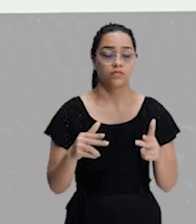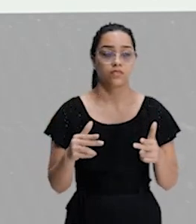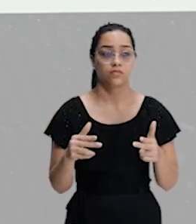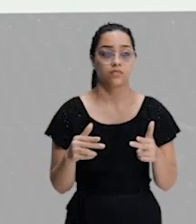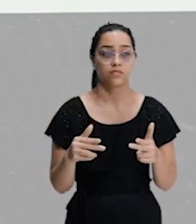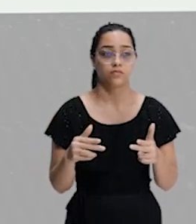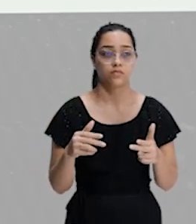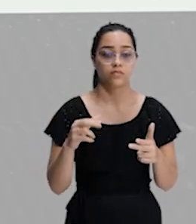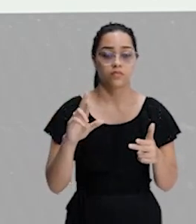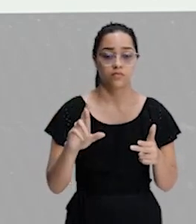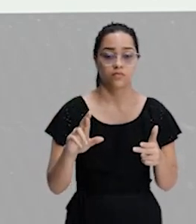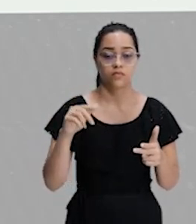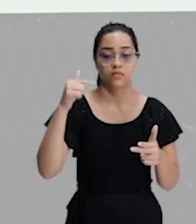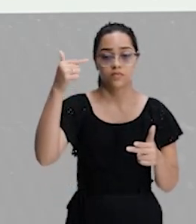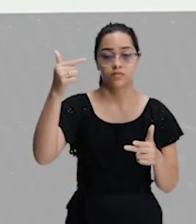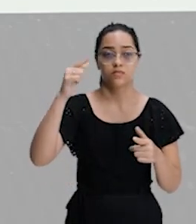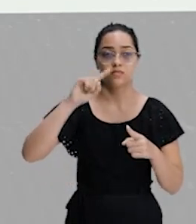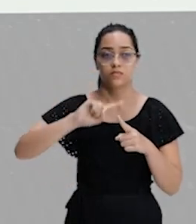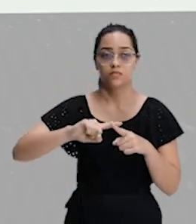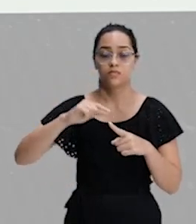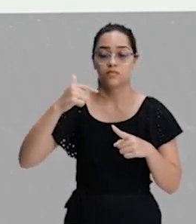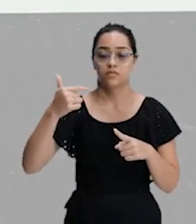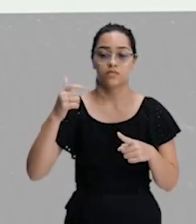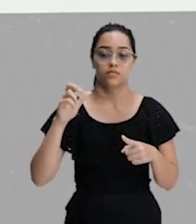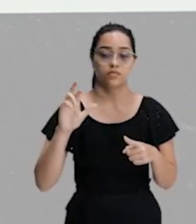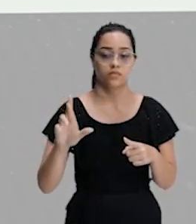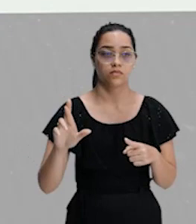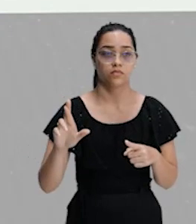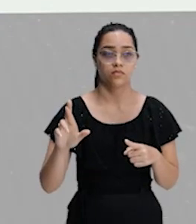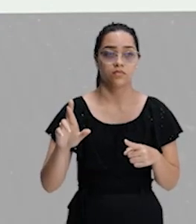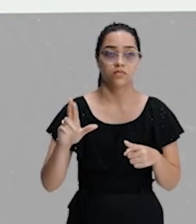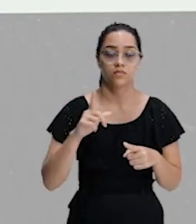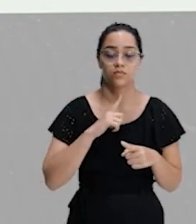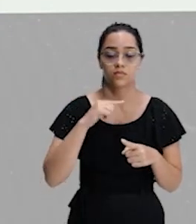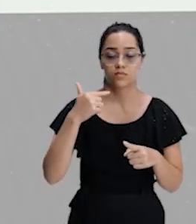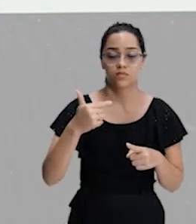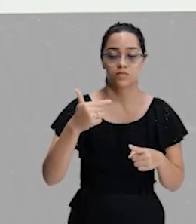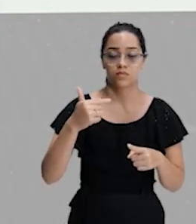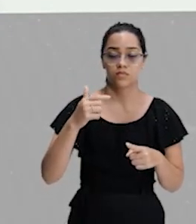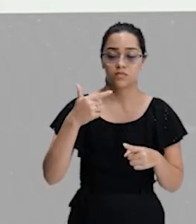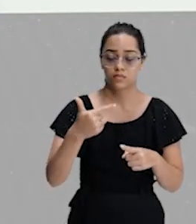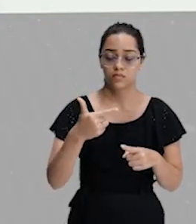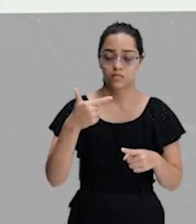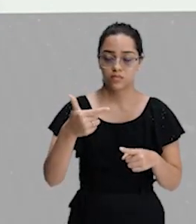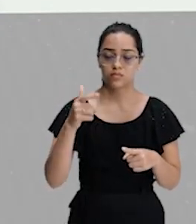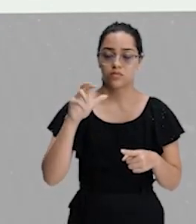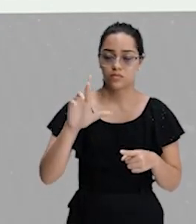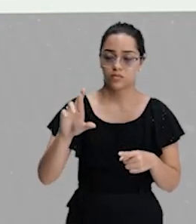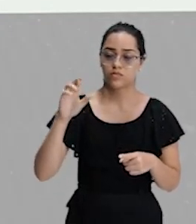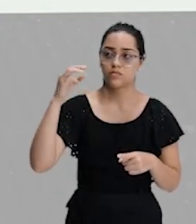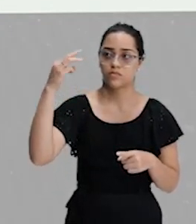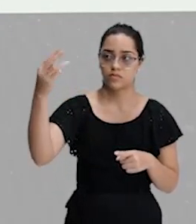igual R ao quadrado multiplicado por 2R. Eu vou encontrar 2R ao cubo.